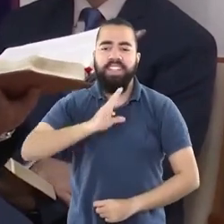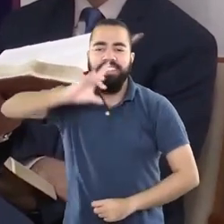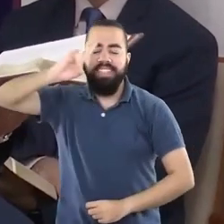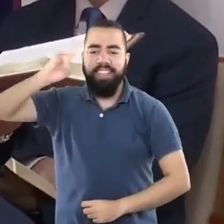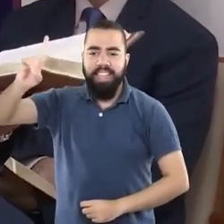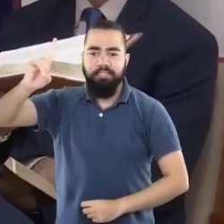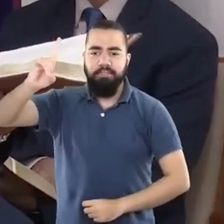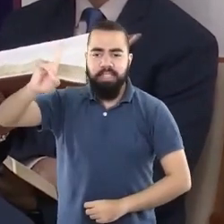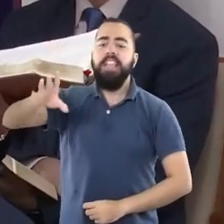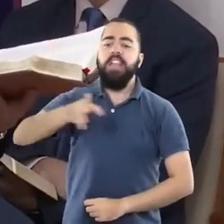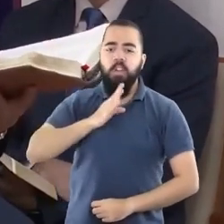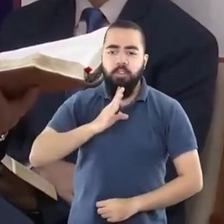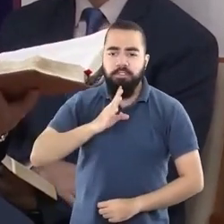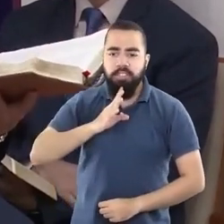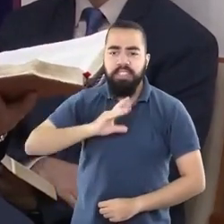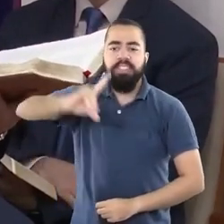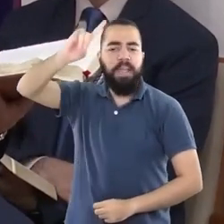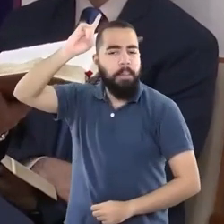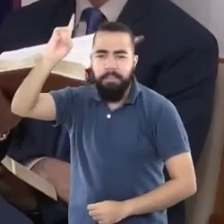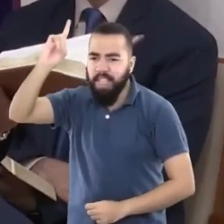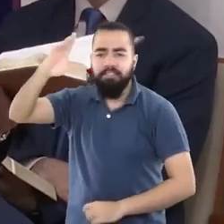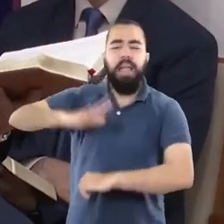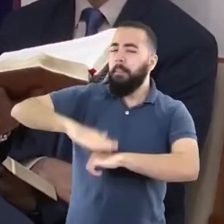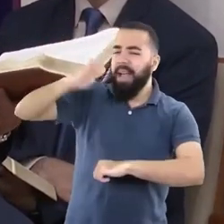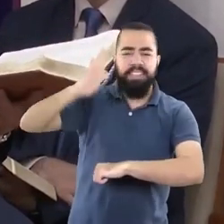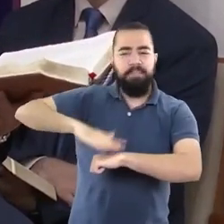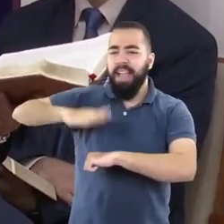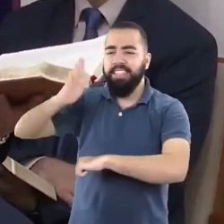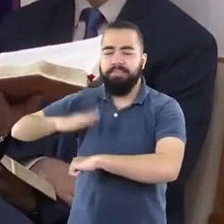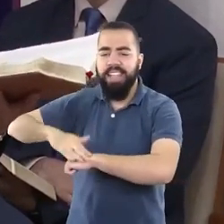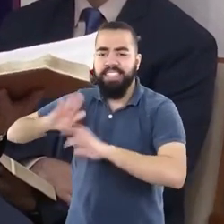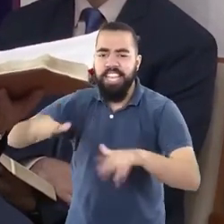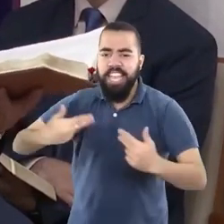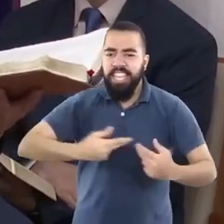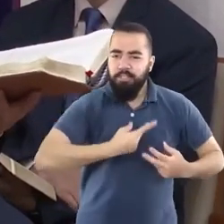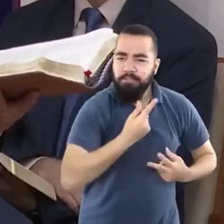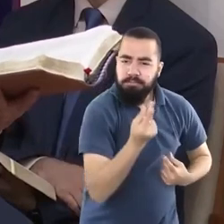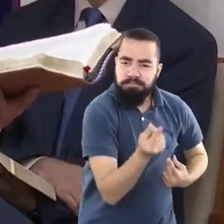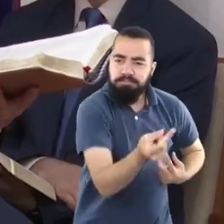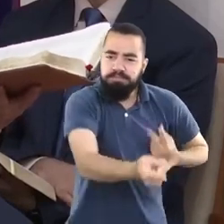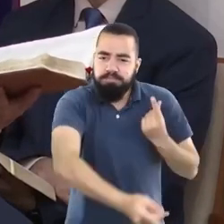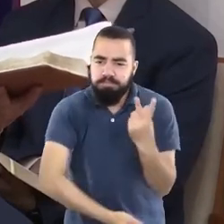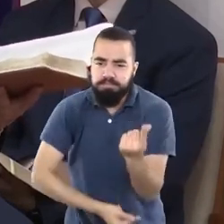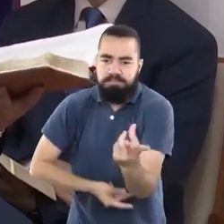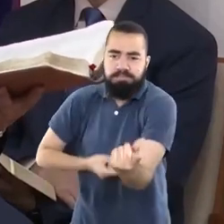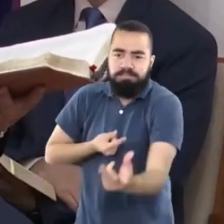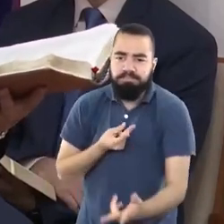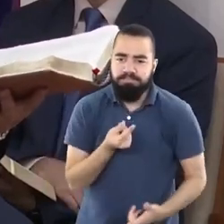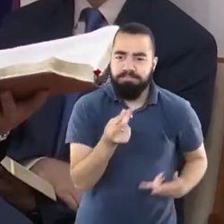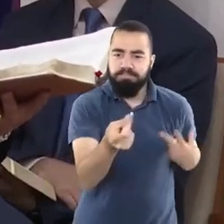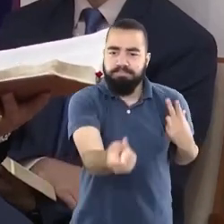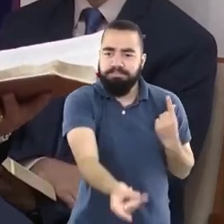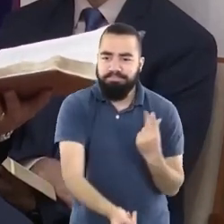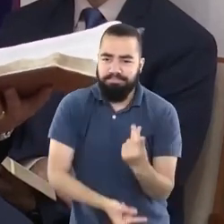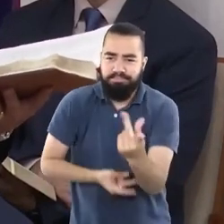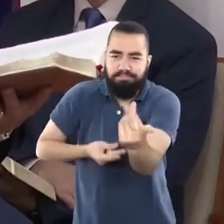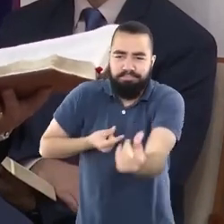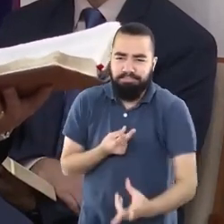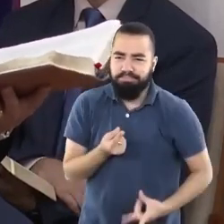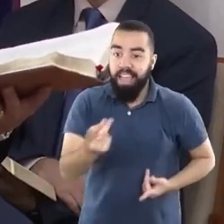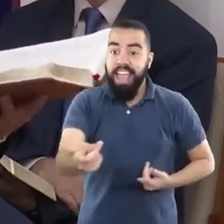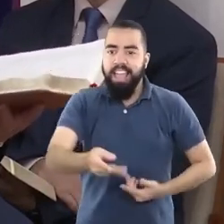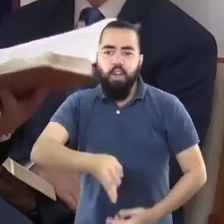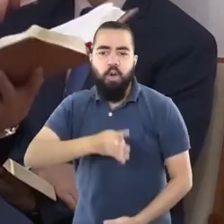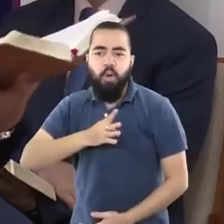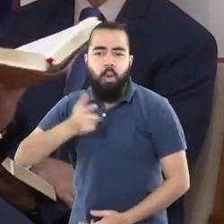continuar conhecendo a Deus. E eu lhes garanto que nem toda a eternidade será suficiente para você esgotar o conhecimento de Deus, porque Deus